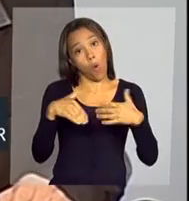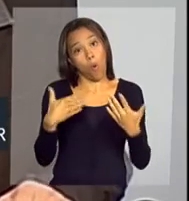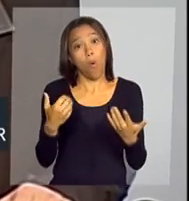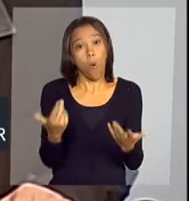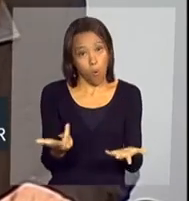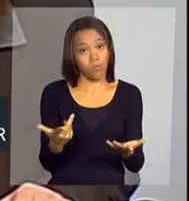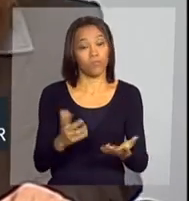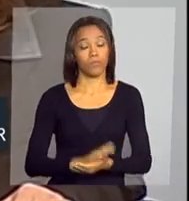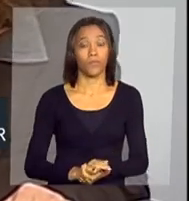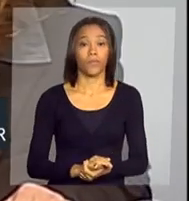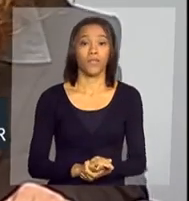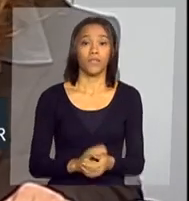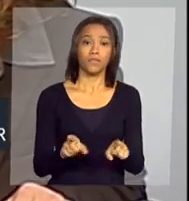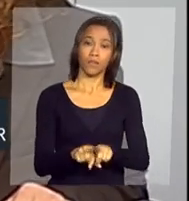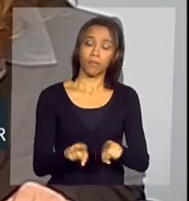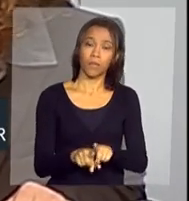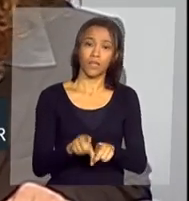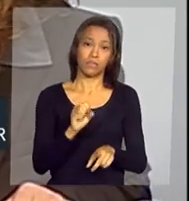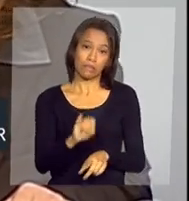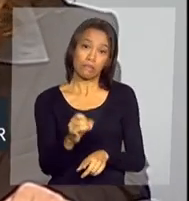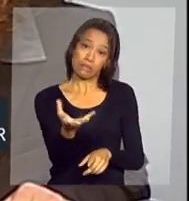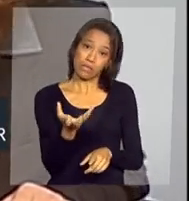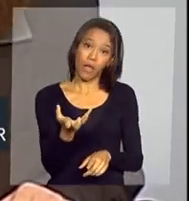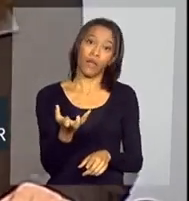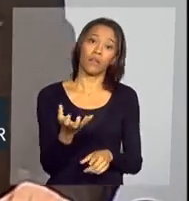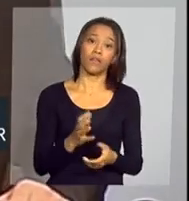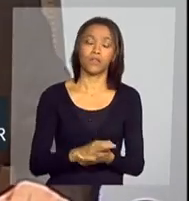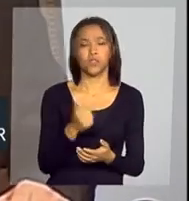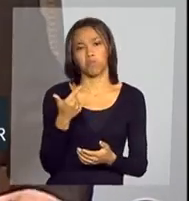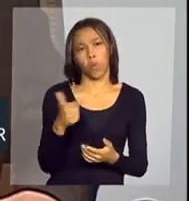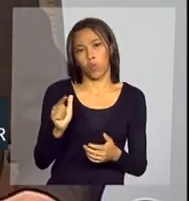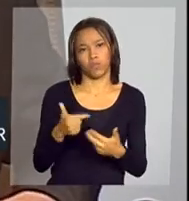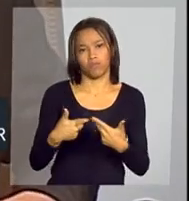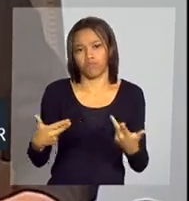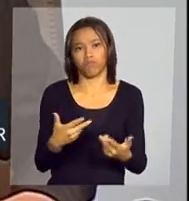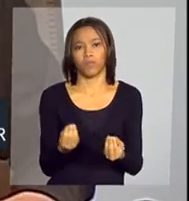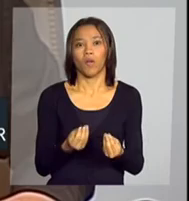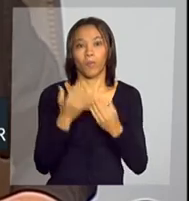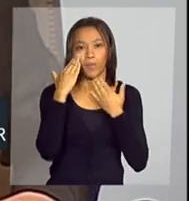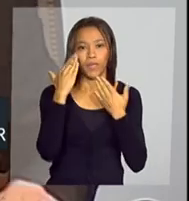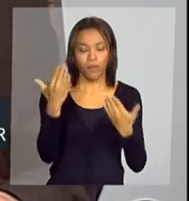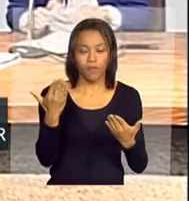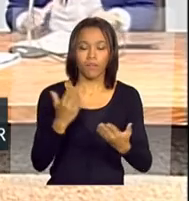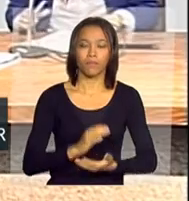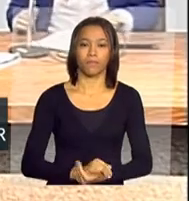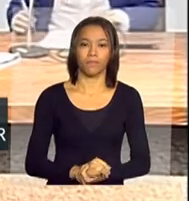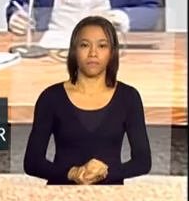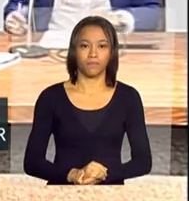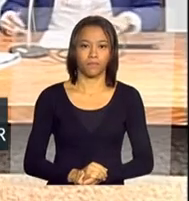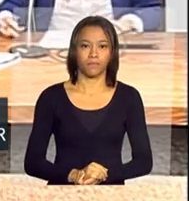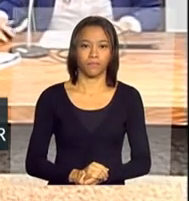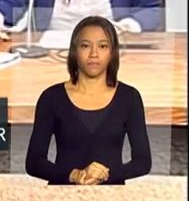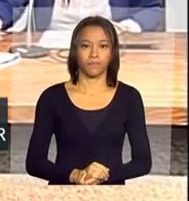algumas outras ampara perguntas e ou se quiserem fazer de alguma outra maneira tá bom Obrigada